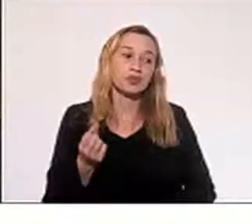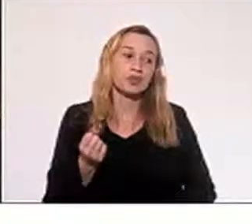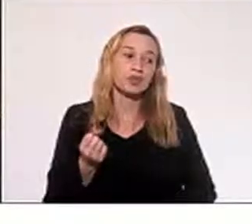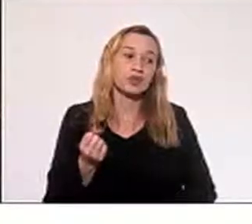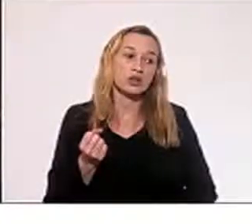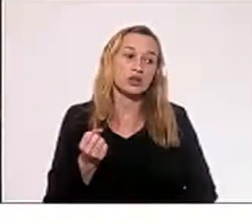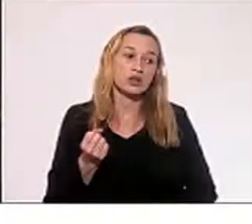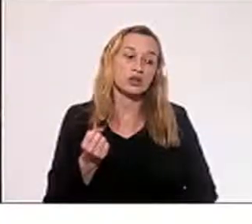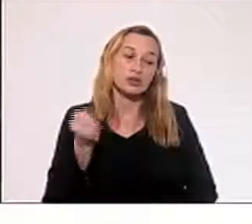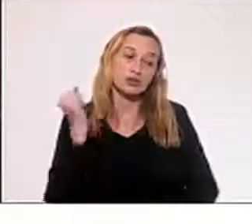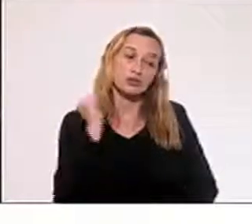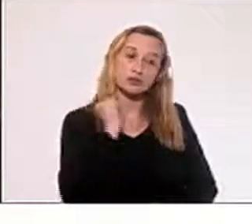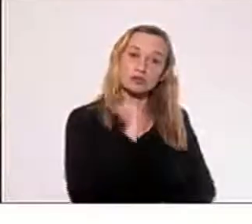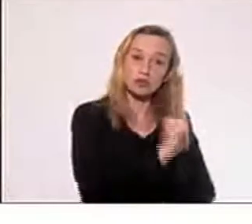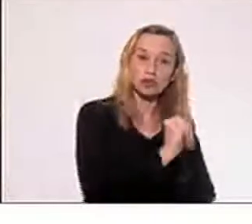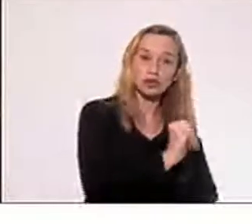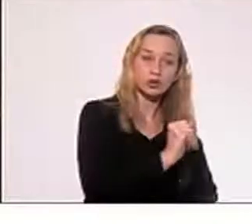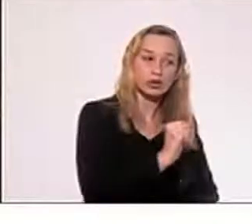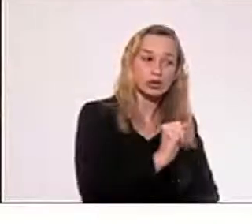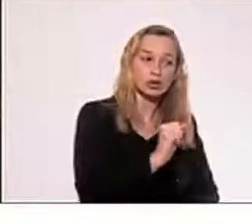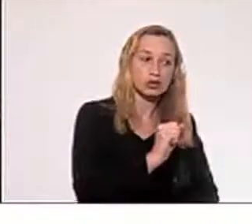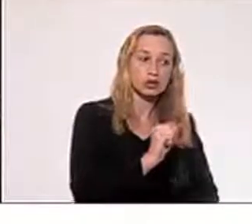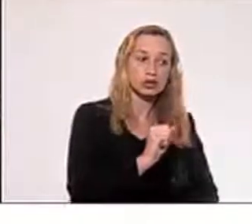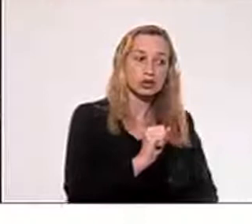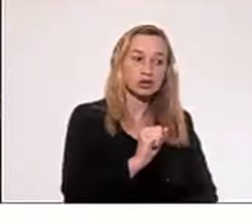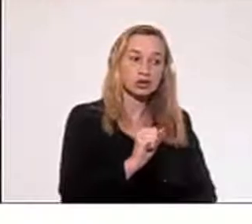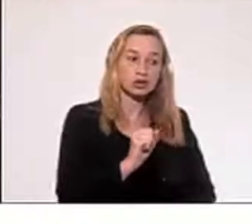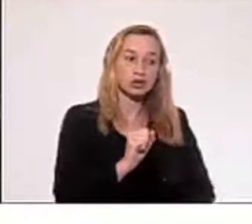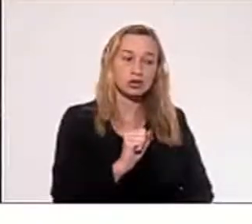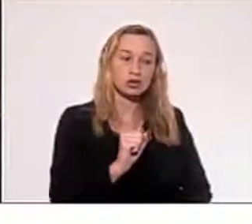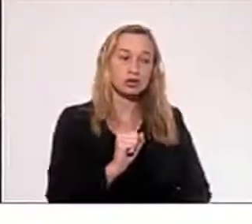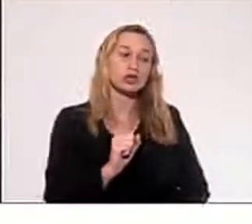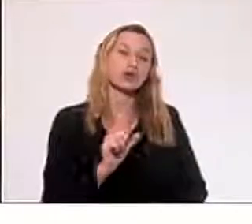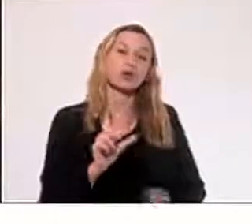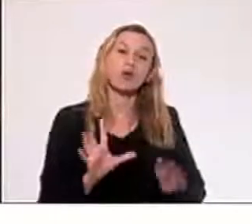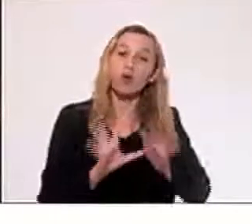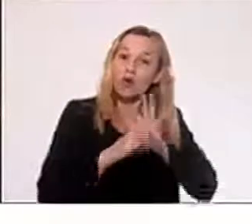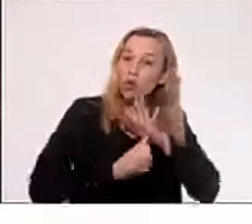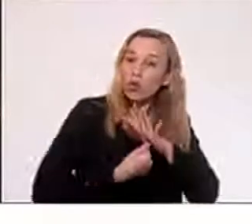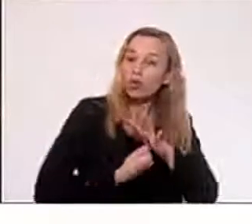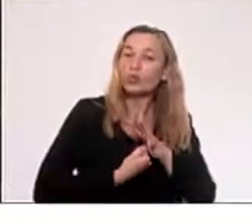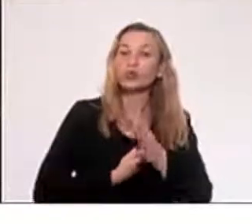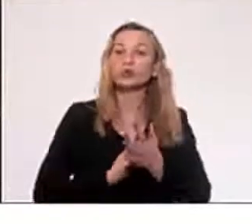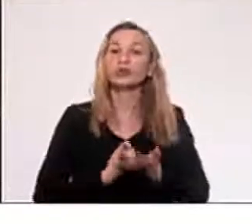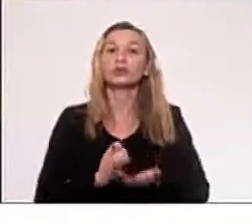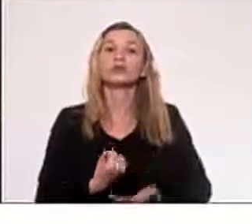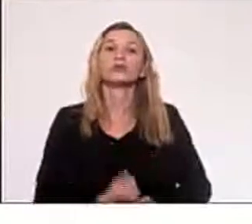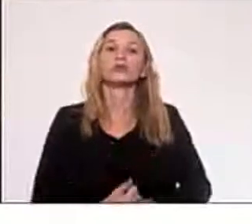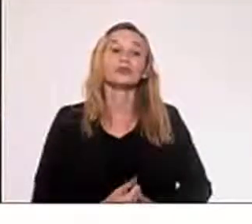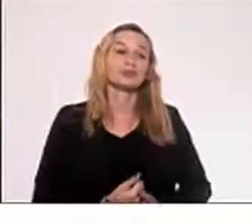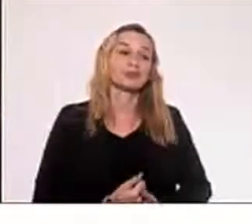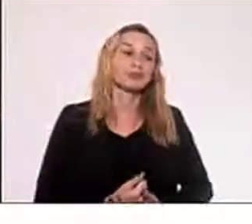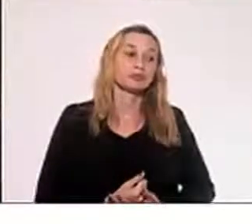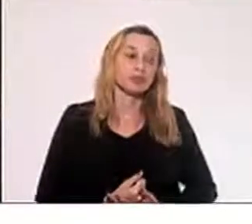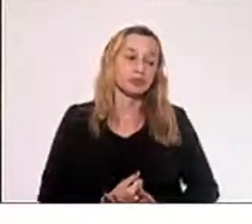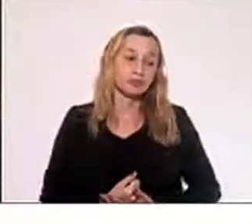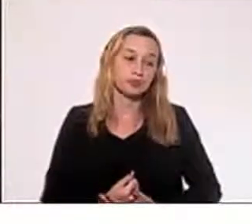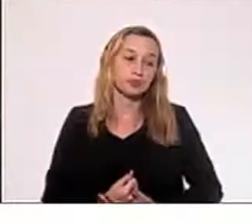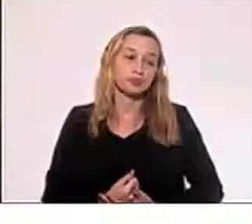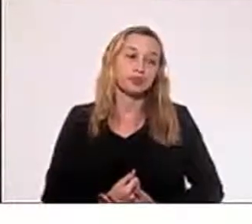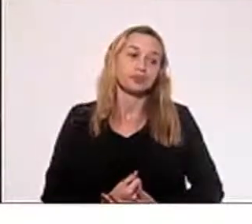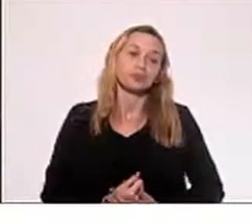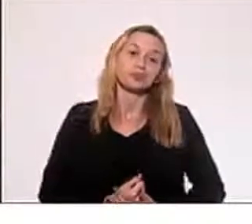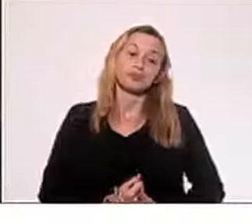mortes violentas ou intencionais, como latrocínio, homicídio doloso, lesão corporal seguida